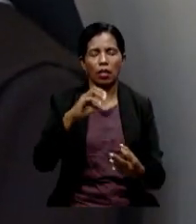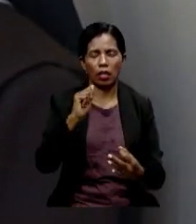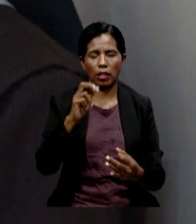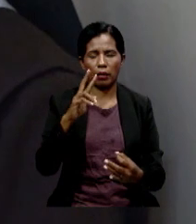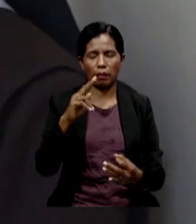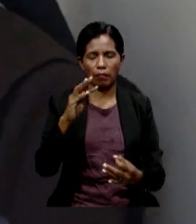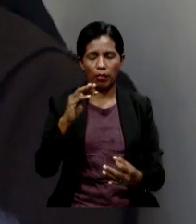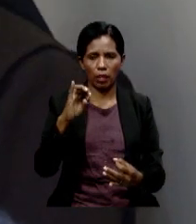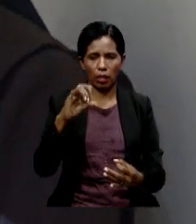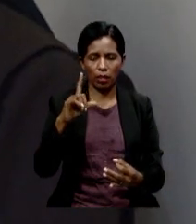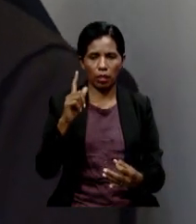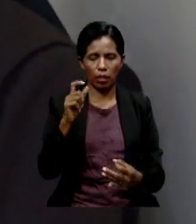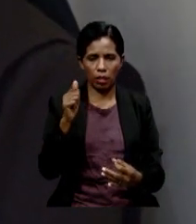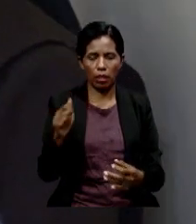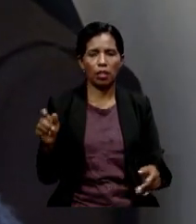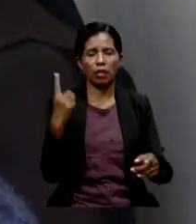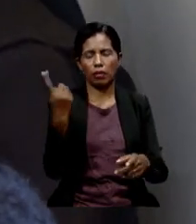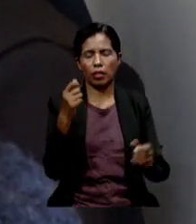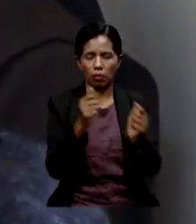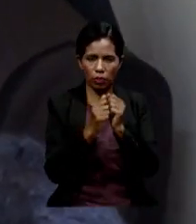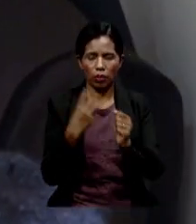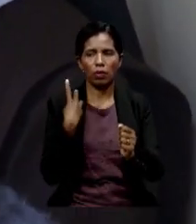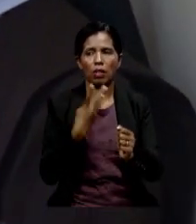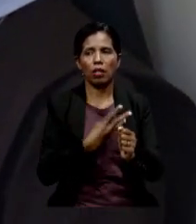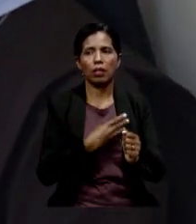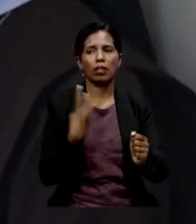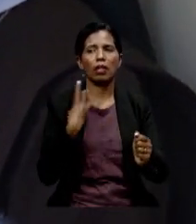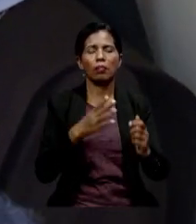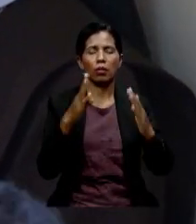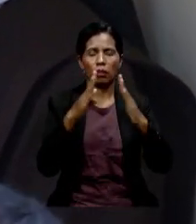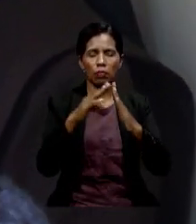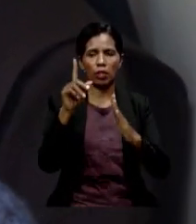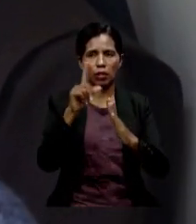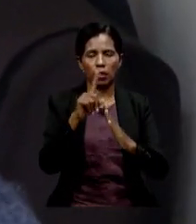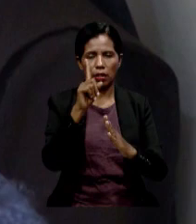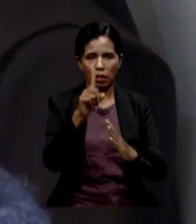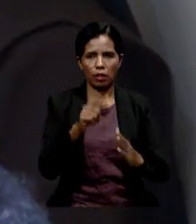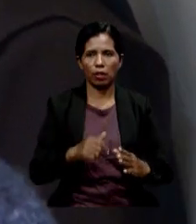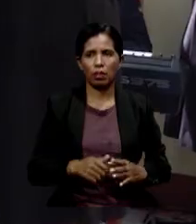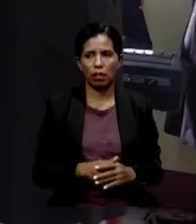sempre amutuko ami tama ami umalisani dadi.